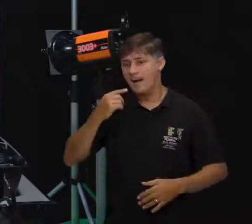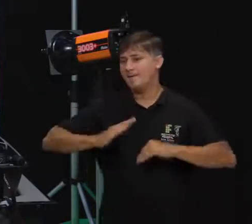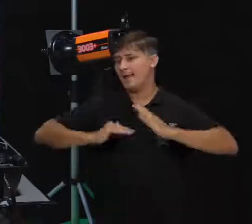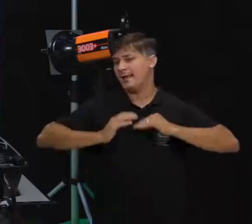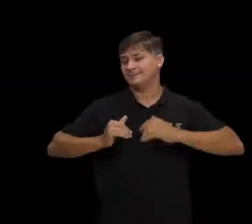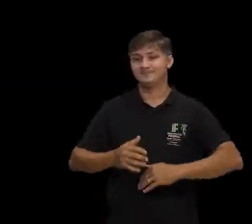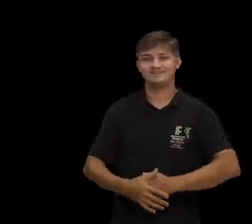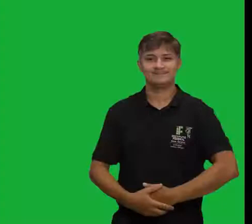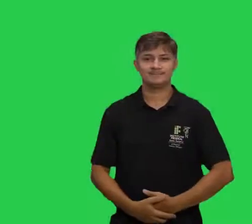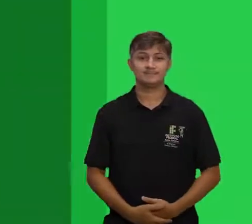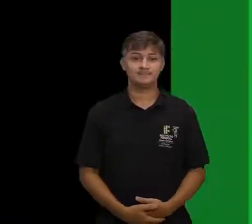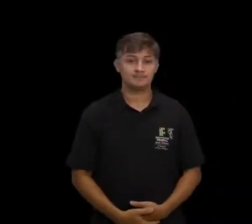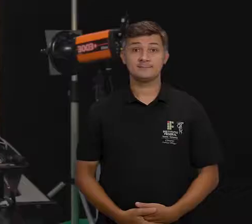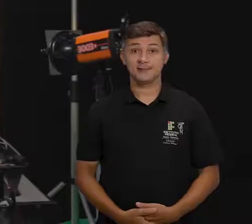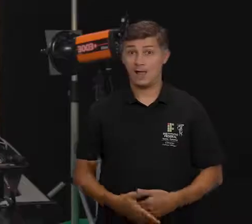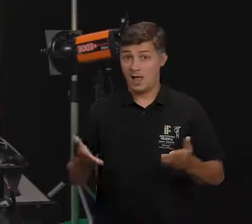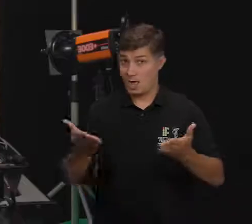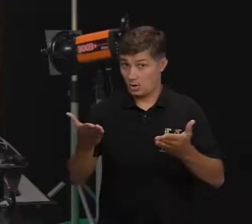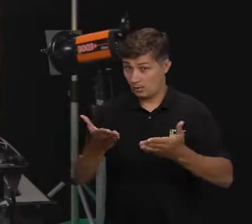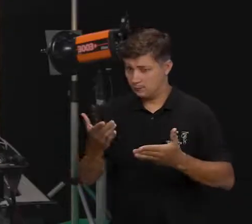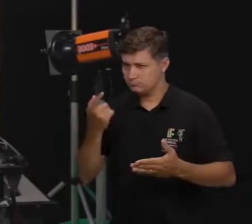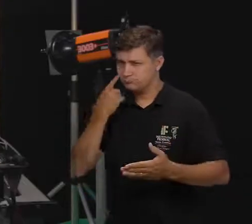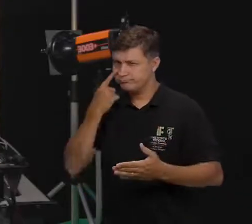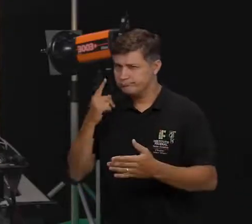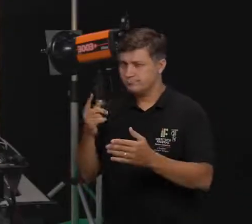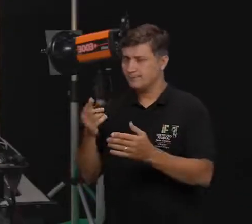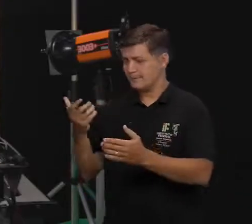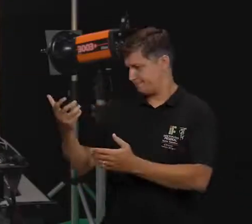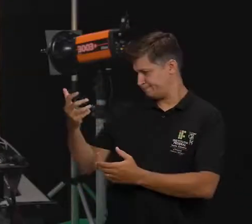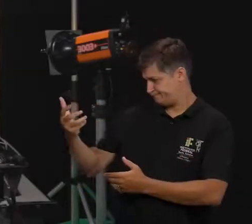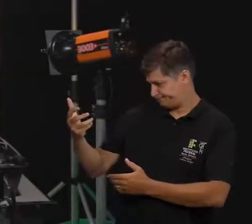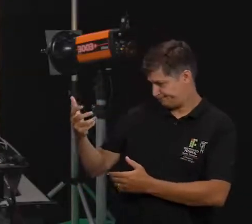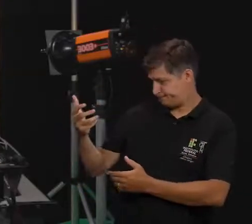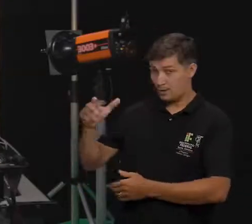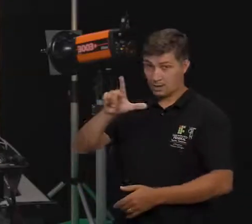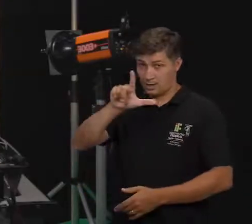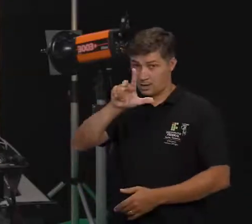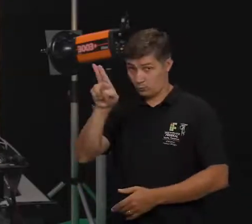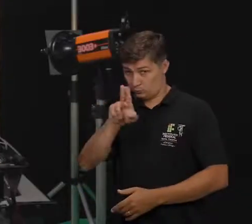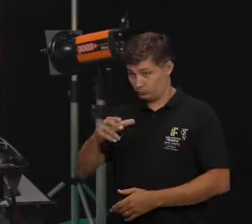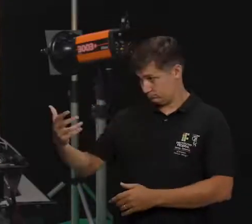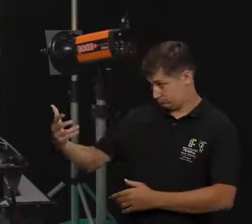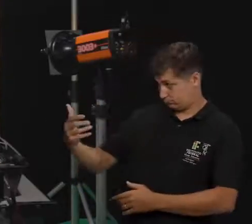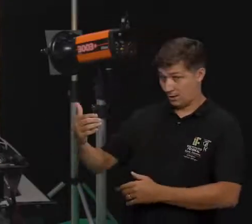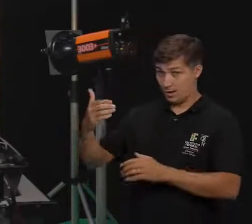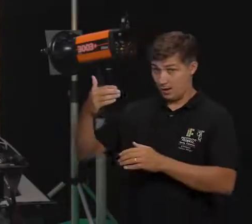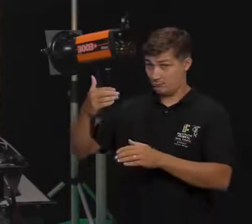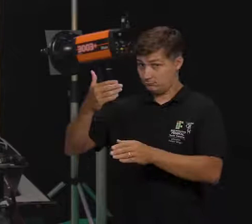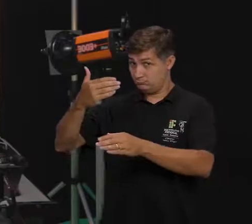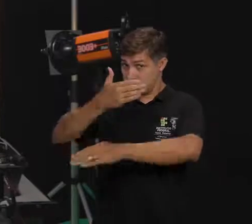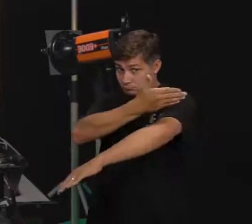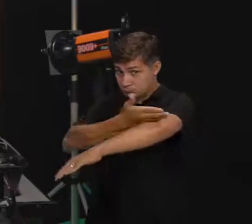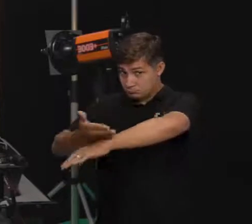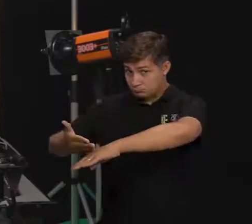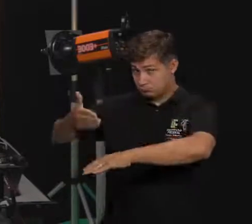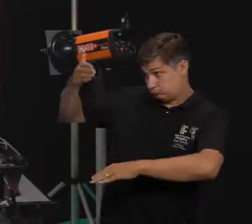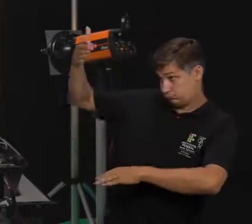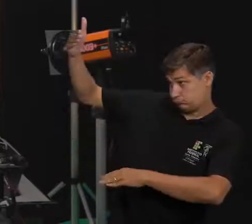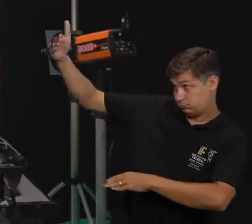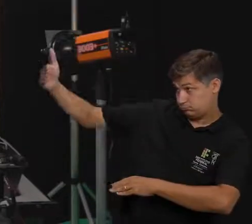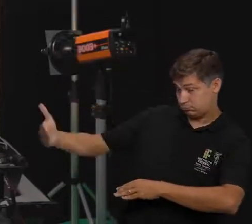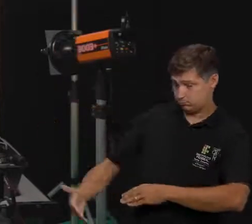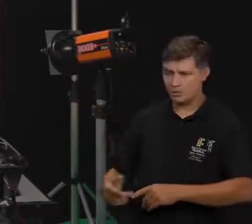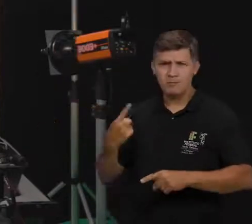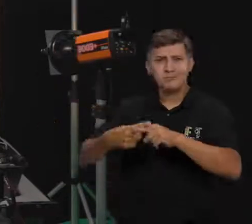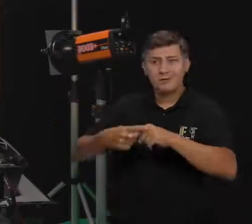para a prática. Vou medir agora, fazer a medição da luz ali no fundo da imagem, lá no fundo branco. Por